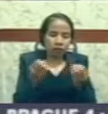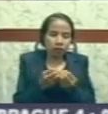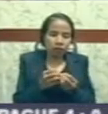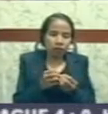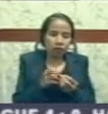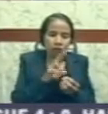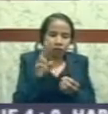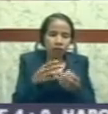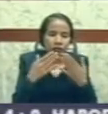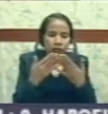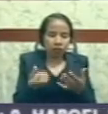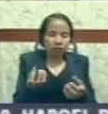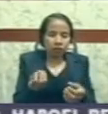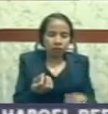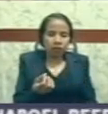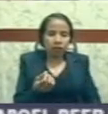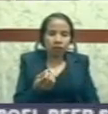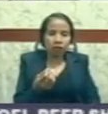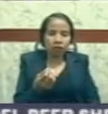o Ituancar. Muito obrigado.